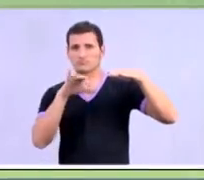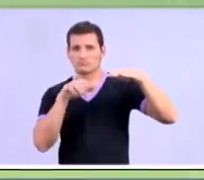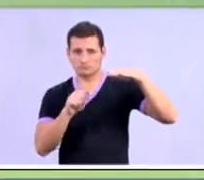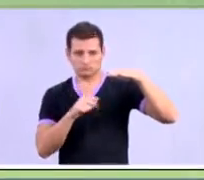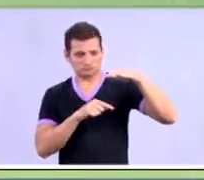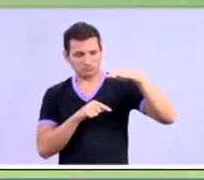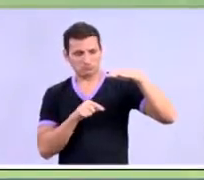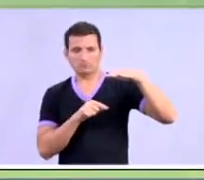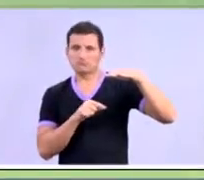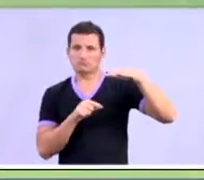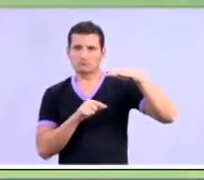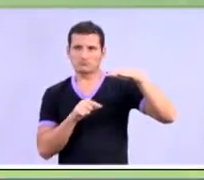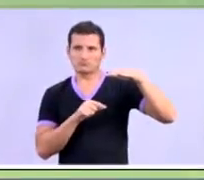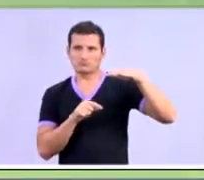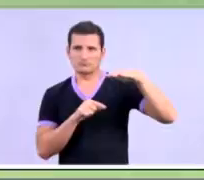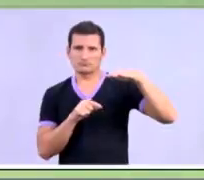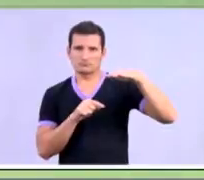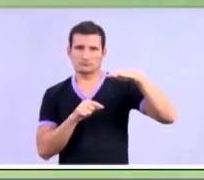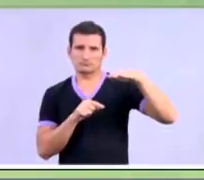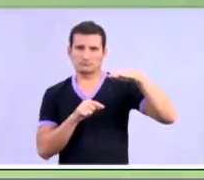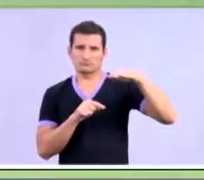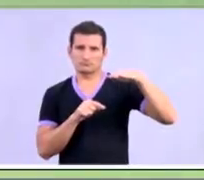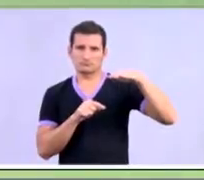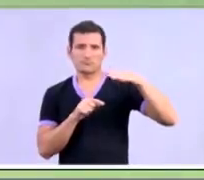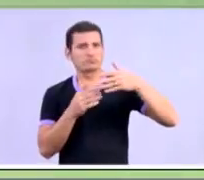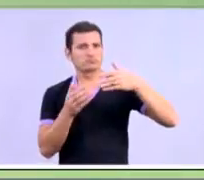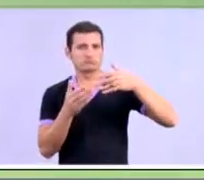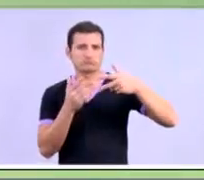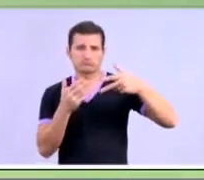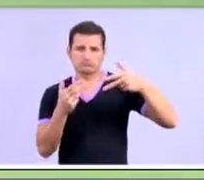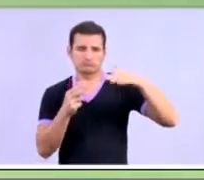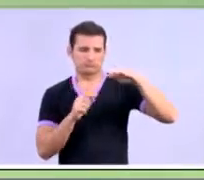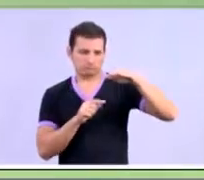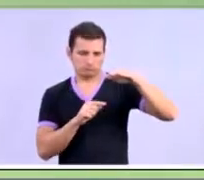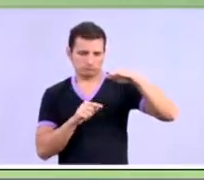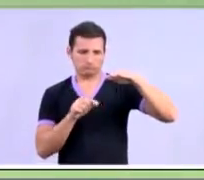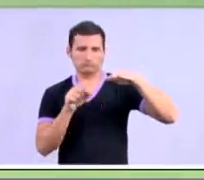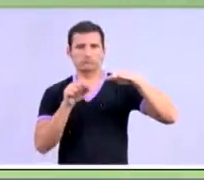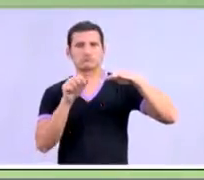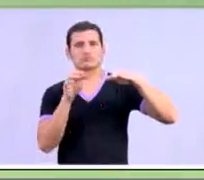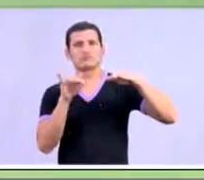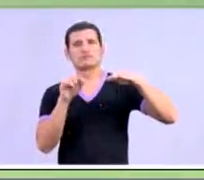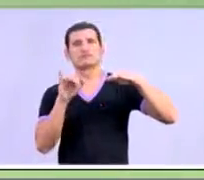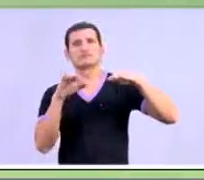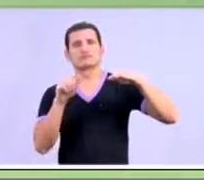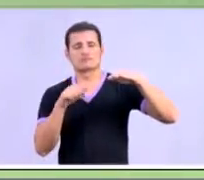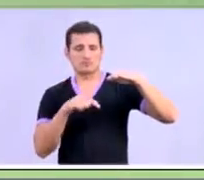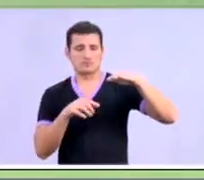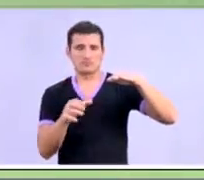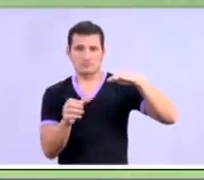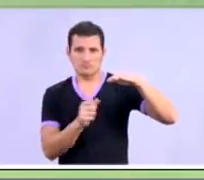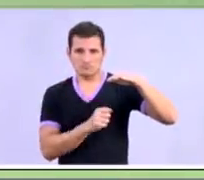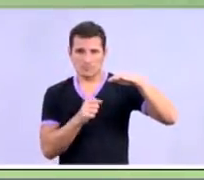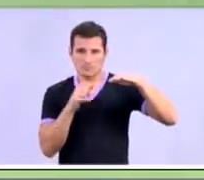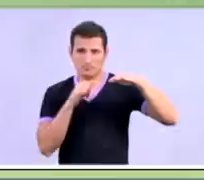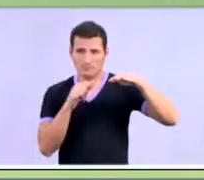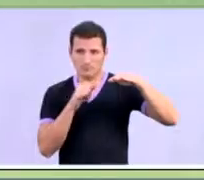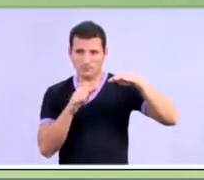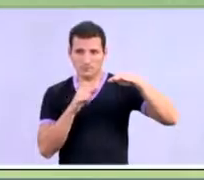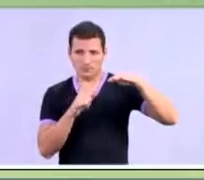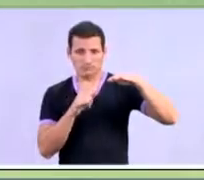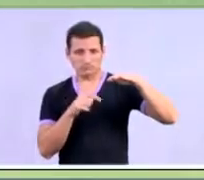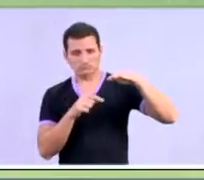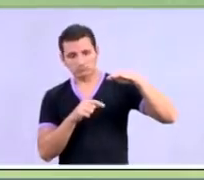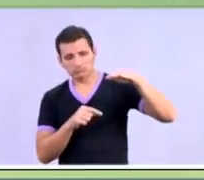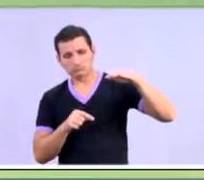Então, se qualquer coisa que eu venha mexer nessa camada, como ela pega informação, trata e manda